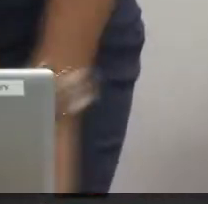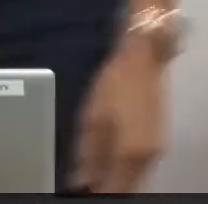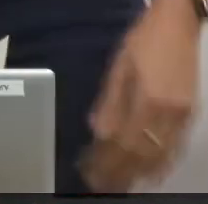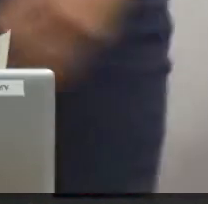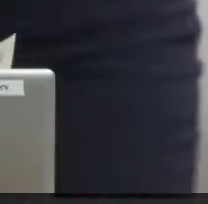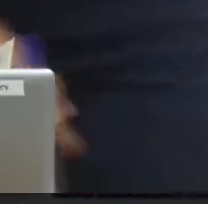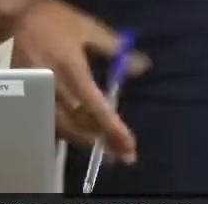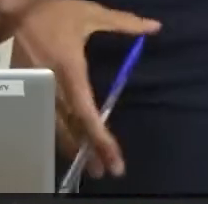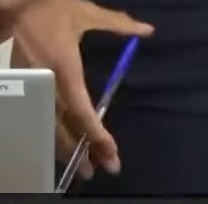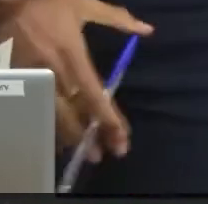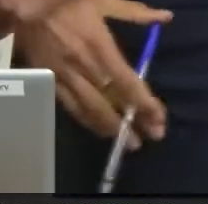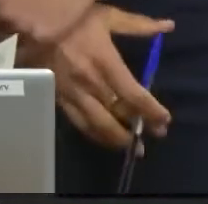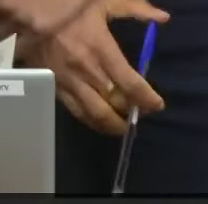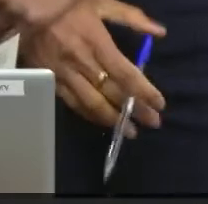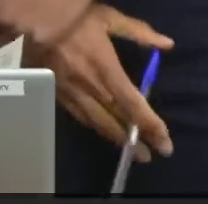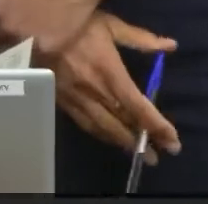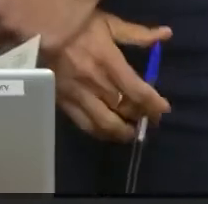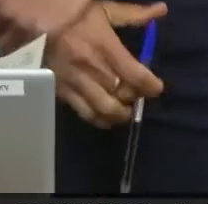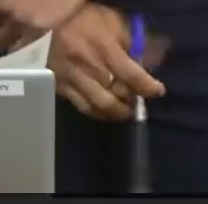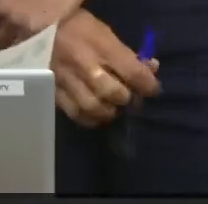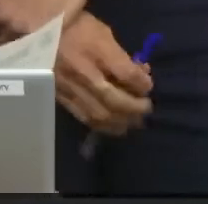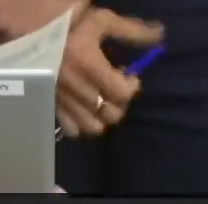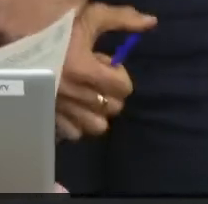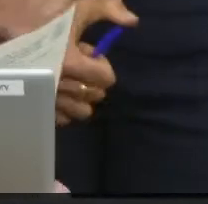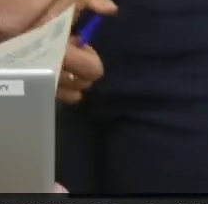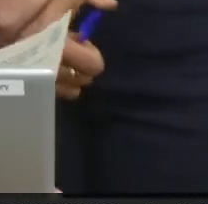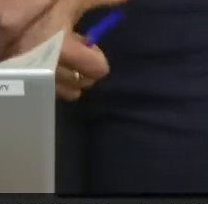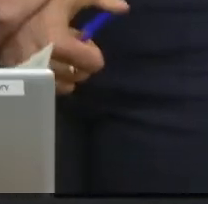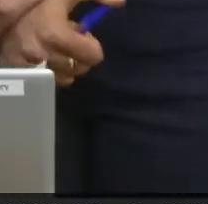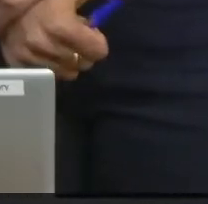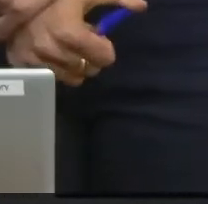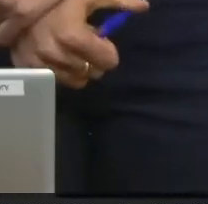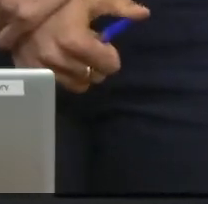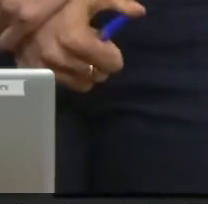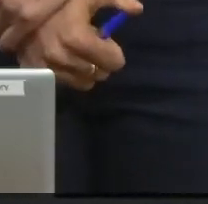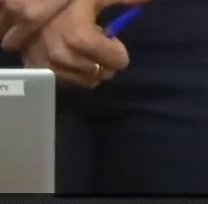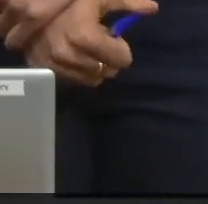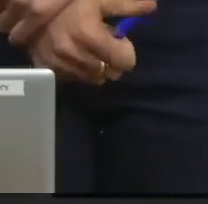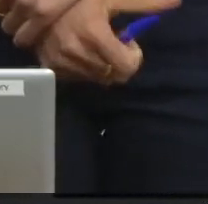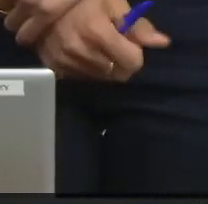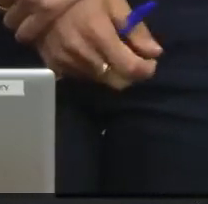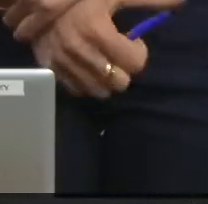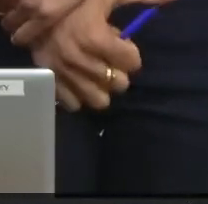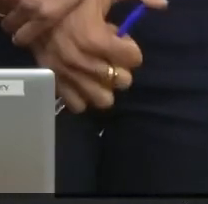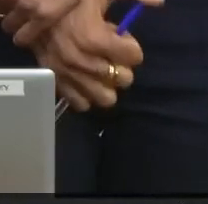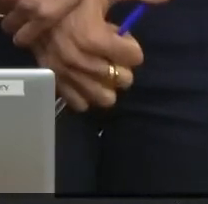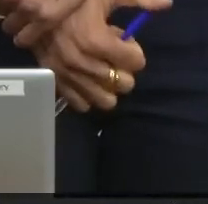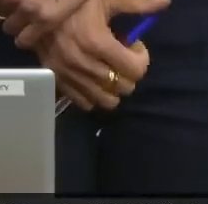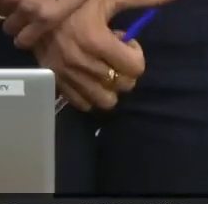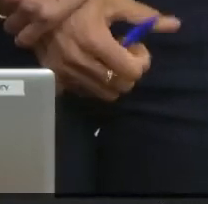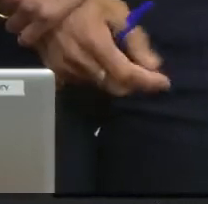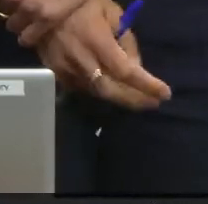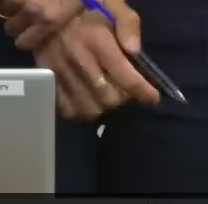pela Comissão de Defesa dos Direitos da Mulher. Os deputados que aprovam os requerimentos permaneçam como estão.